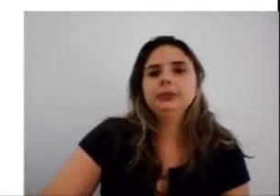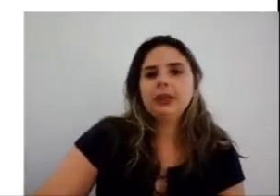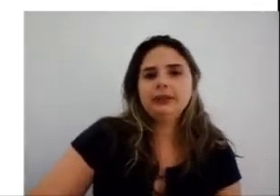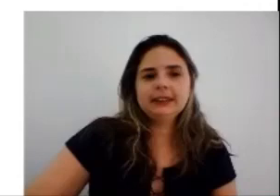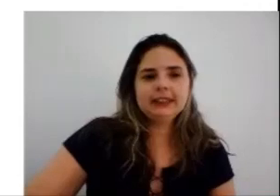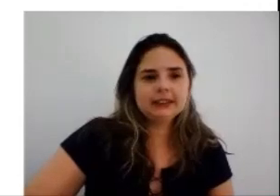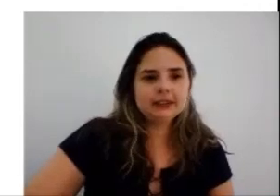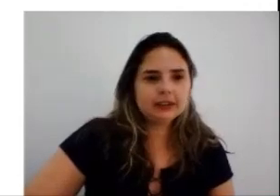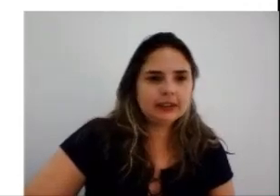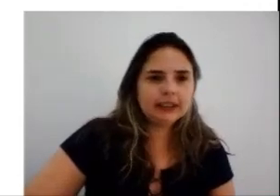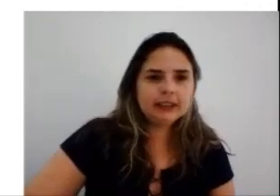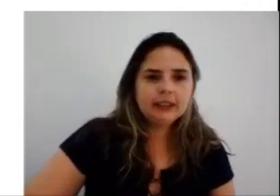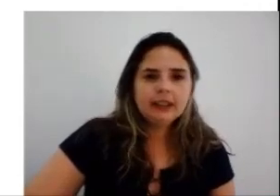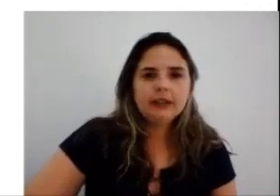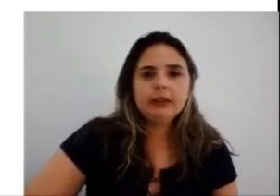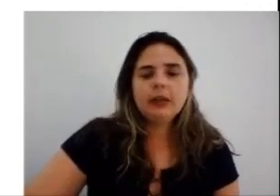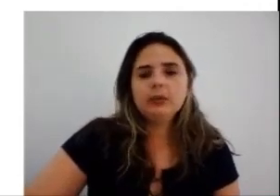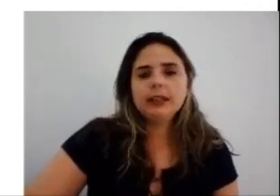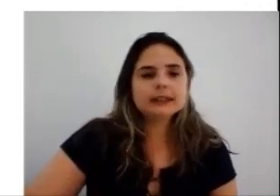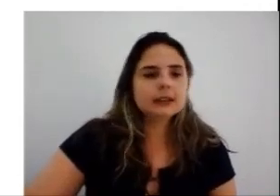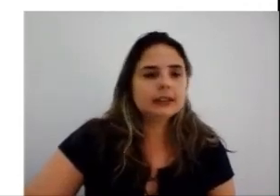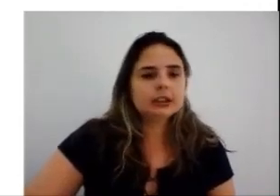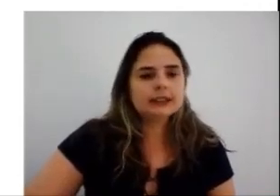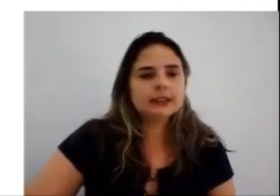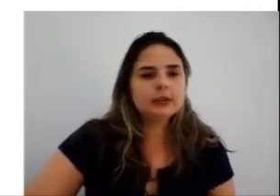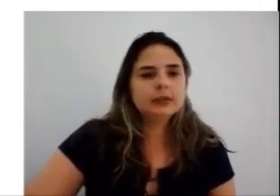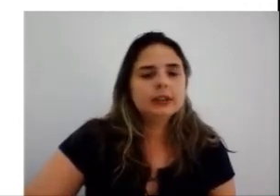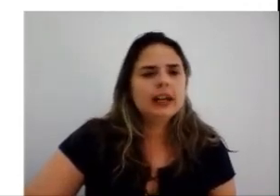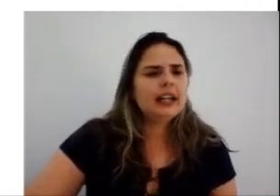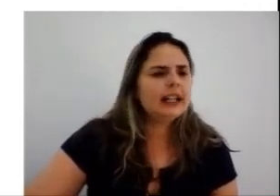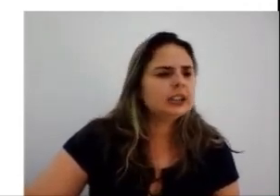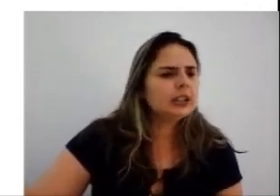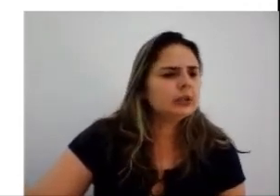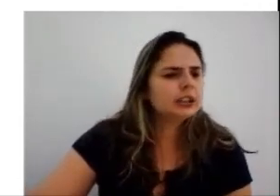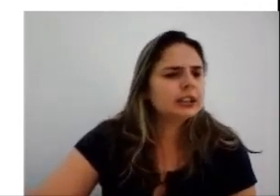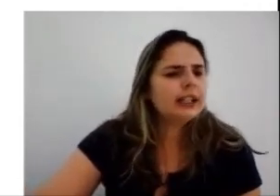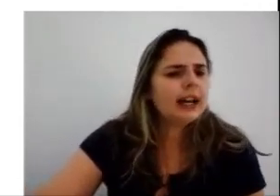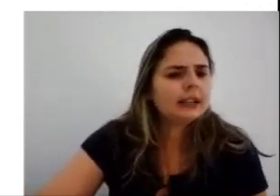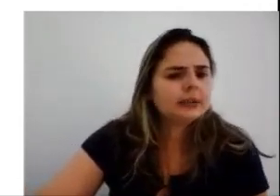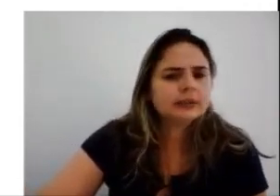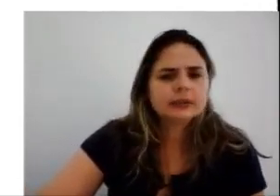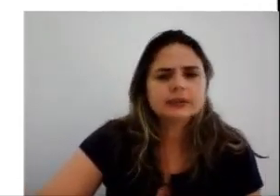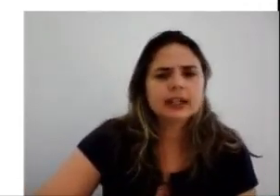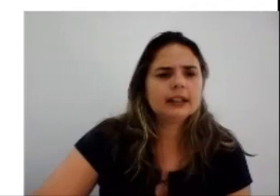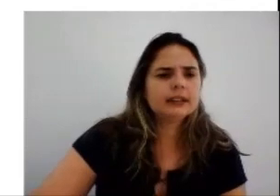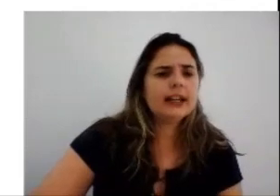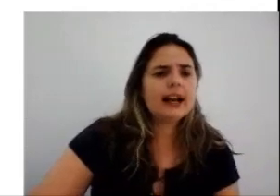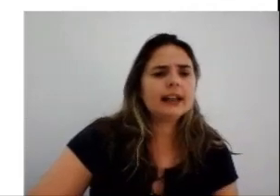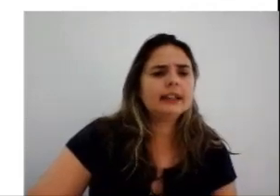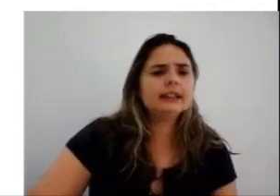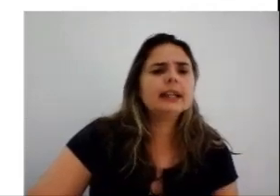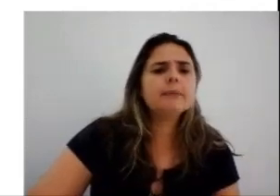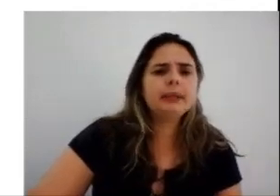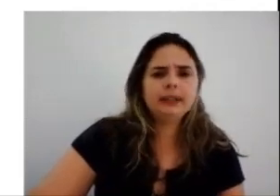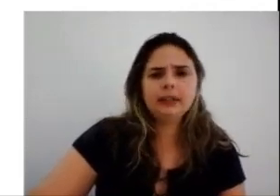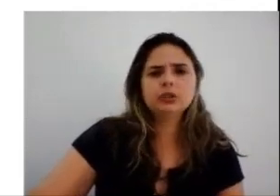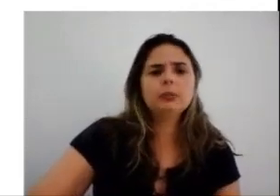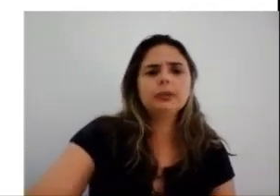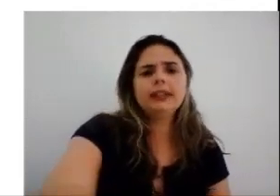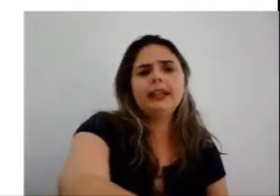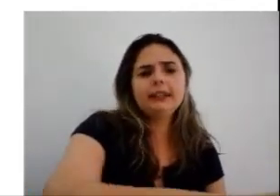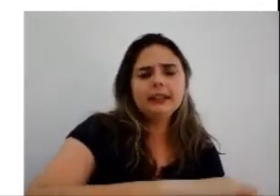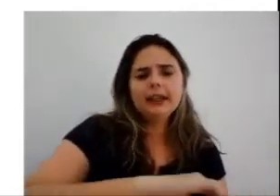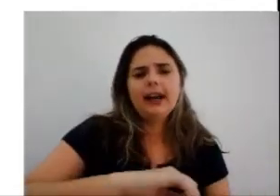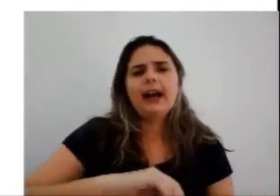certinho, 1900, ok? Foi a inauguração da estação. Aliás, não, gente, tá errado, tá? Tá errado, é letra B. Eu